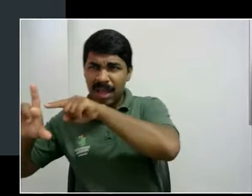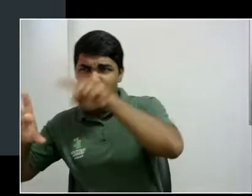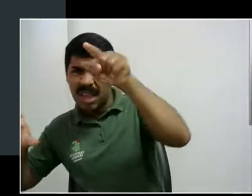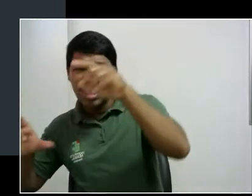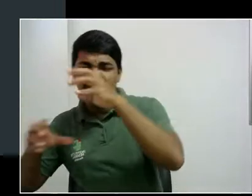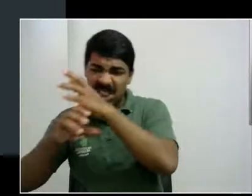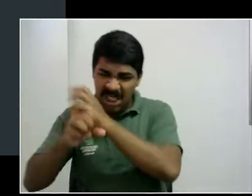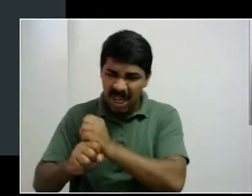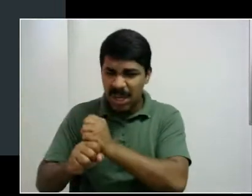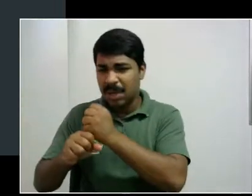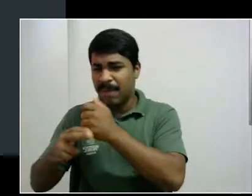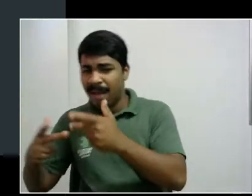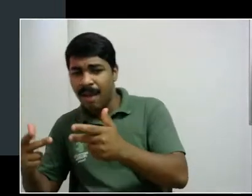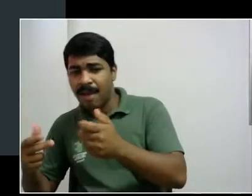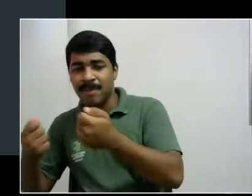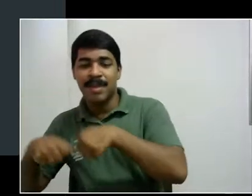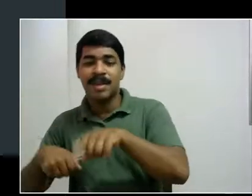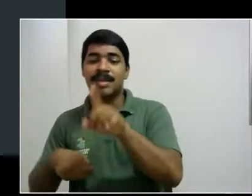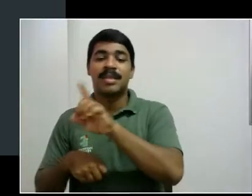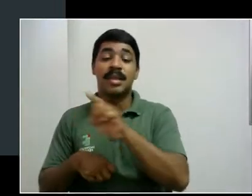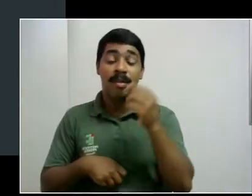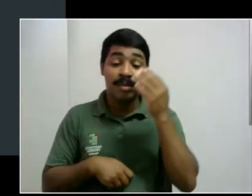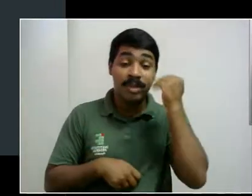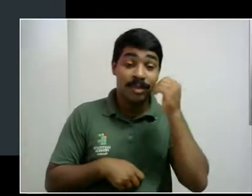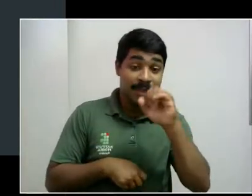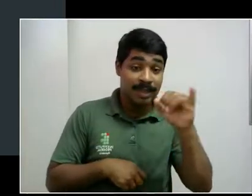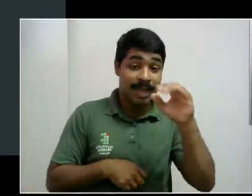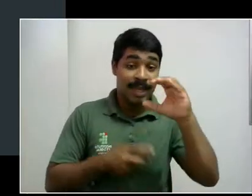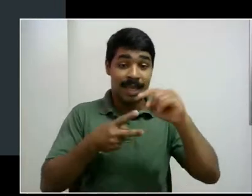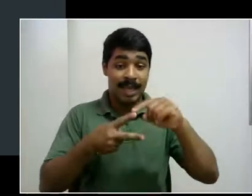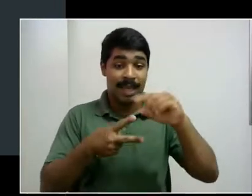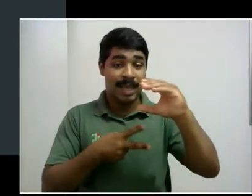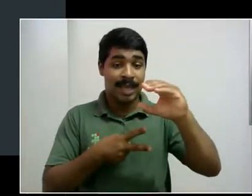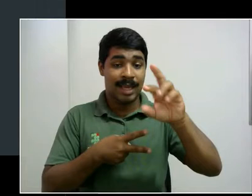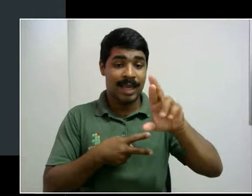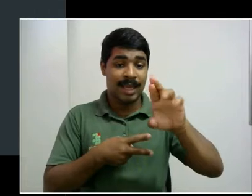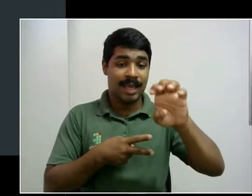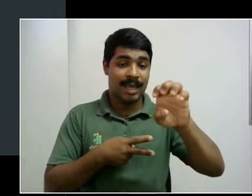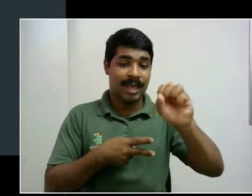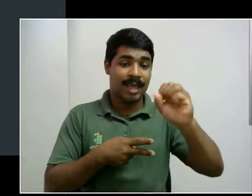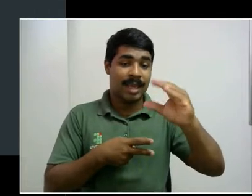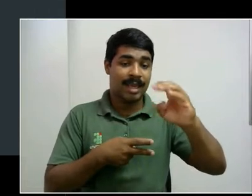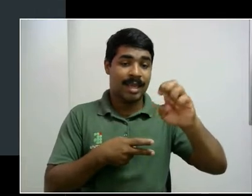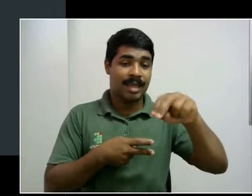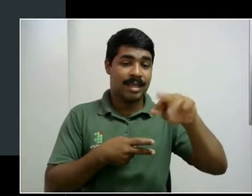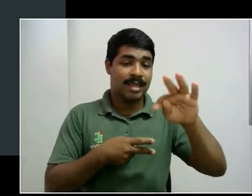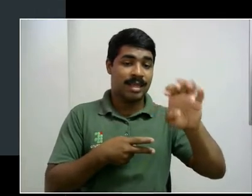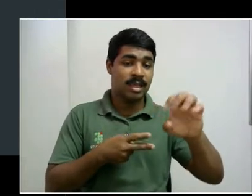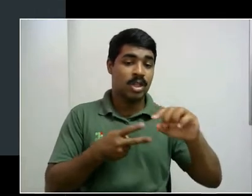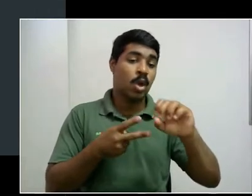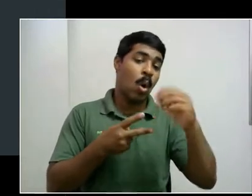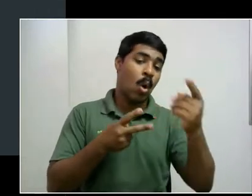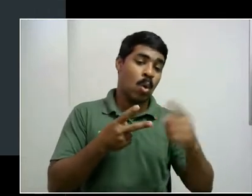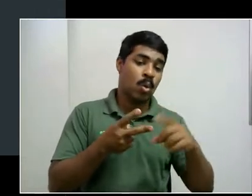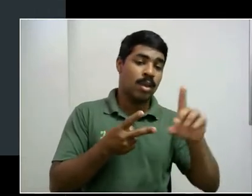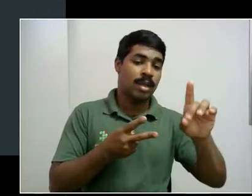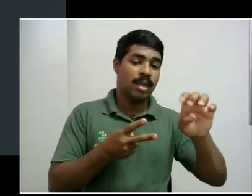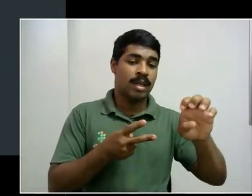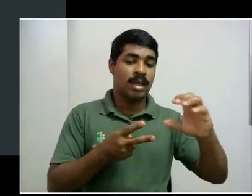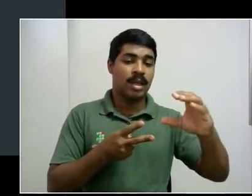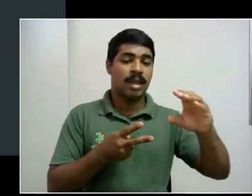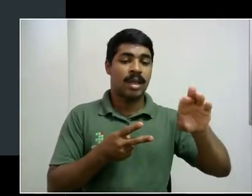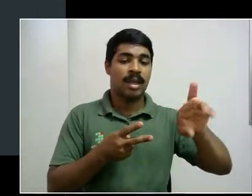fazer contas, para saber se essa função se ela é crescente ou não. Basta você olhar para o valor do a, do coeficiente angular, e você já tem